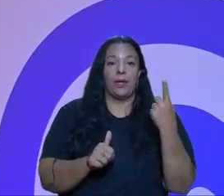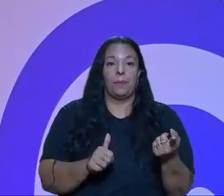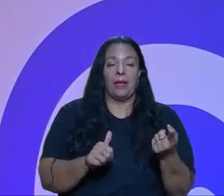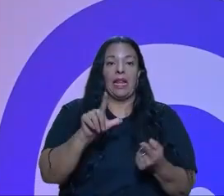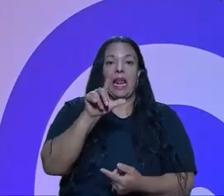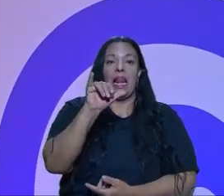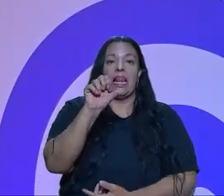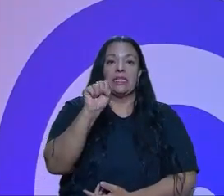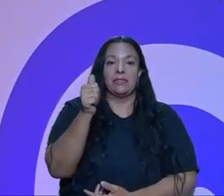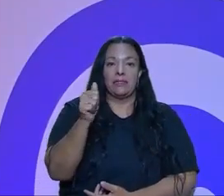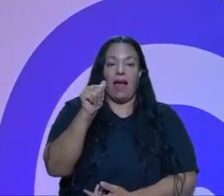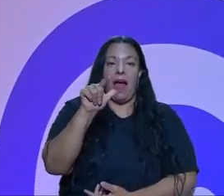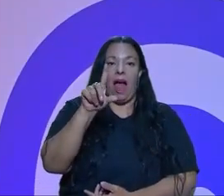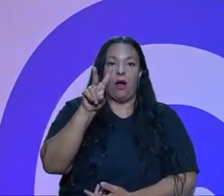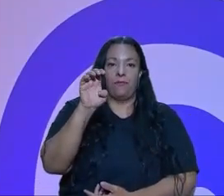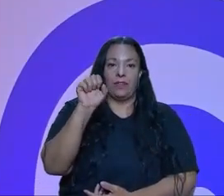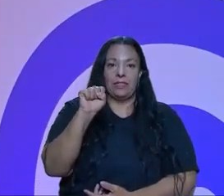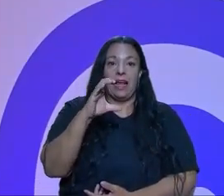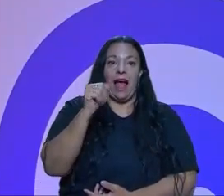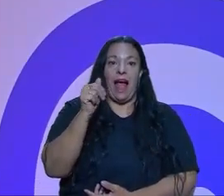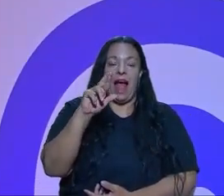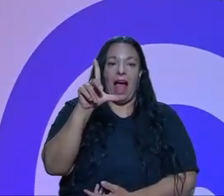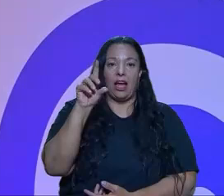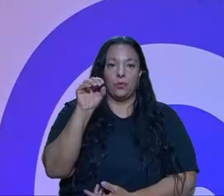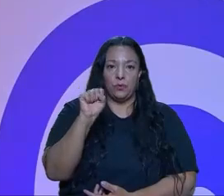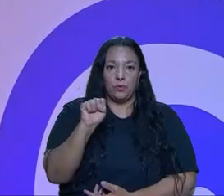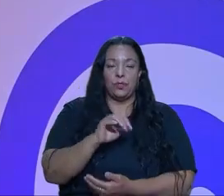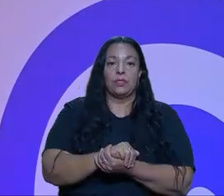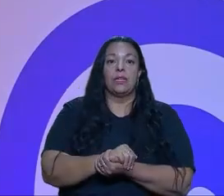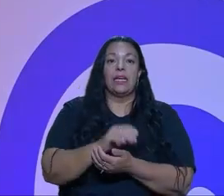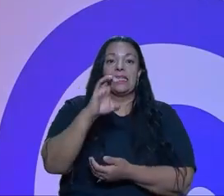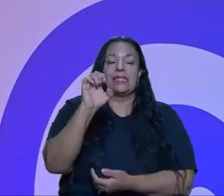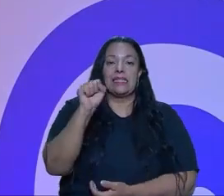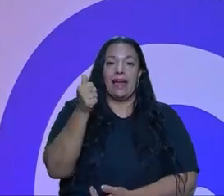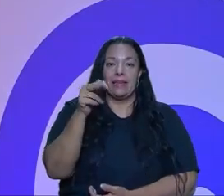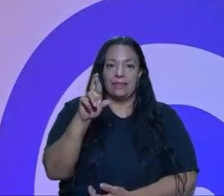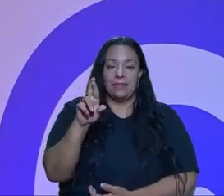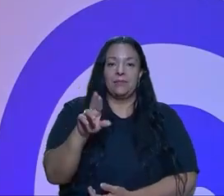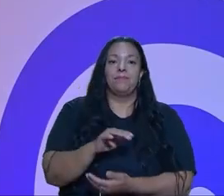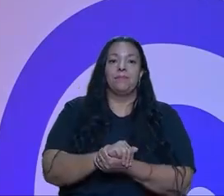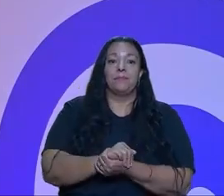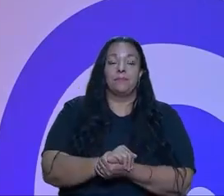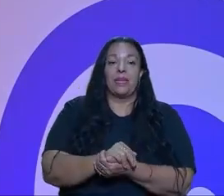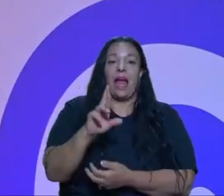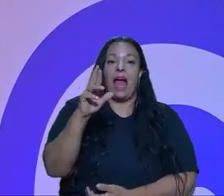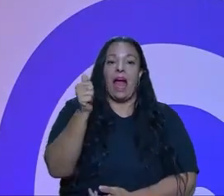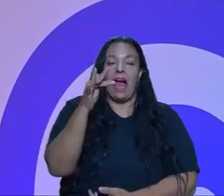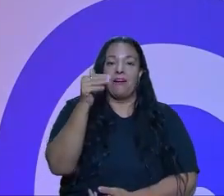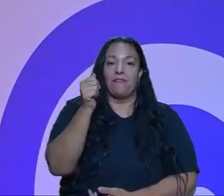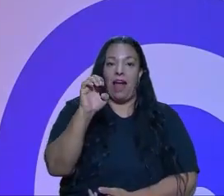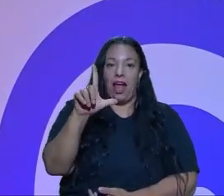com a Lisa Alves, Carlos Vinícius Santos, César Campos e Rafael Noli na mediação.